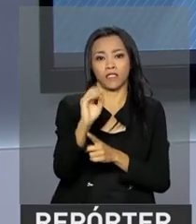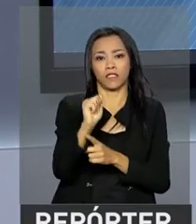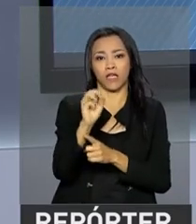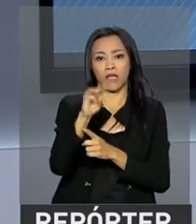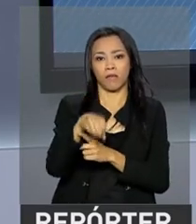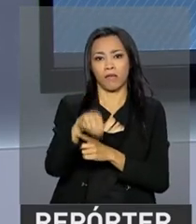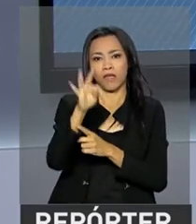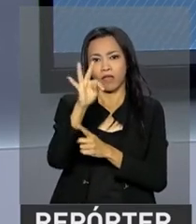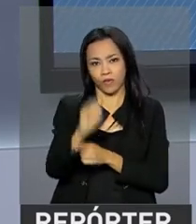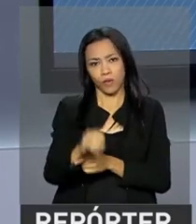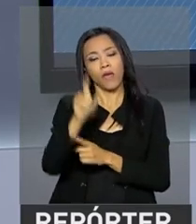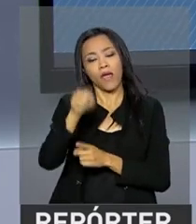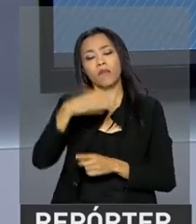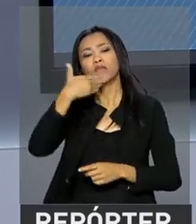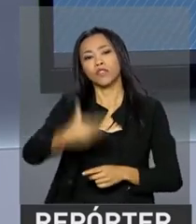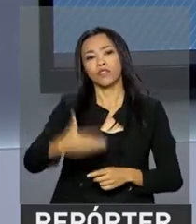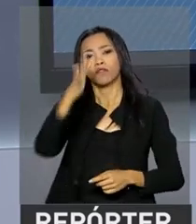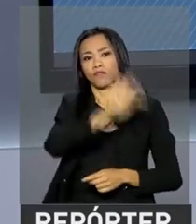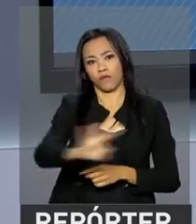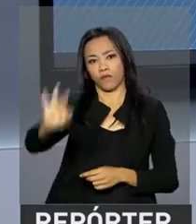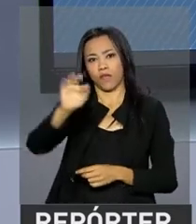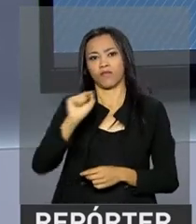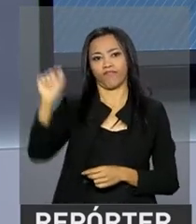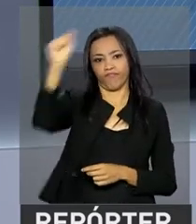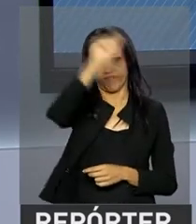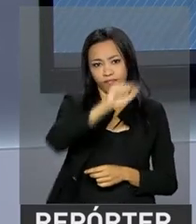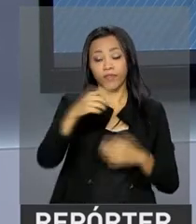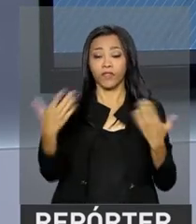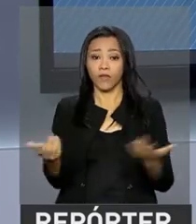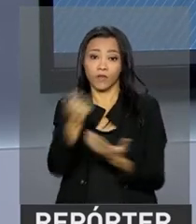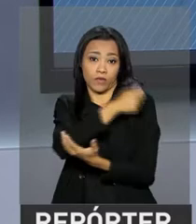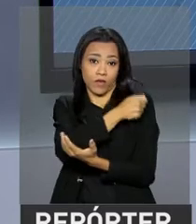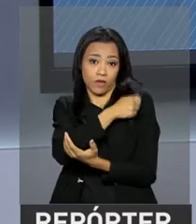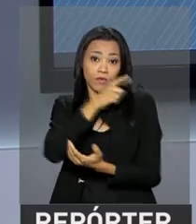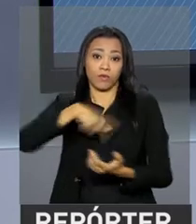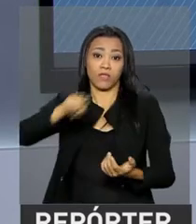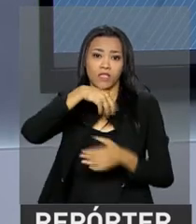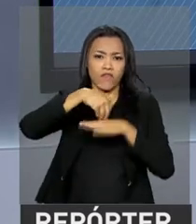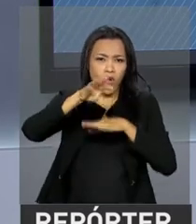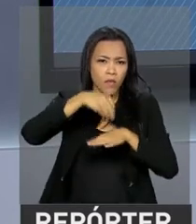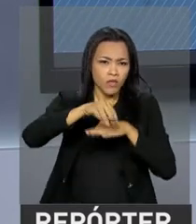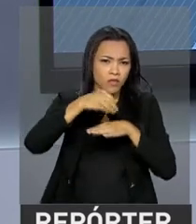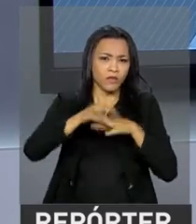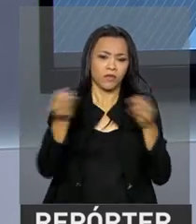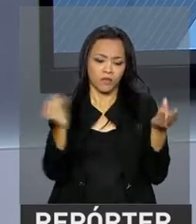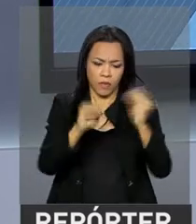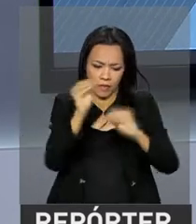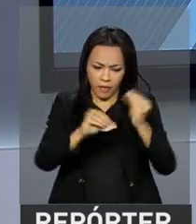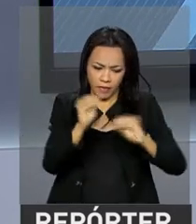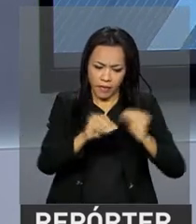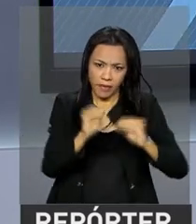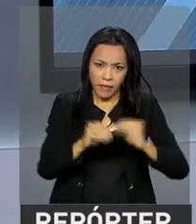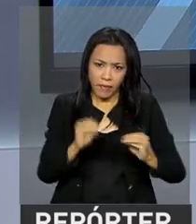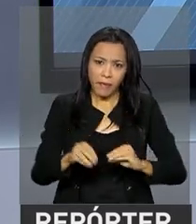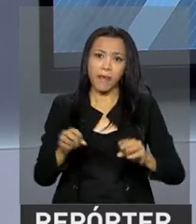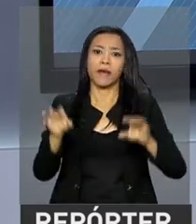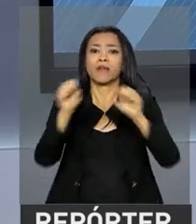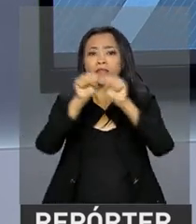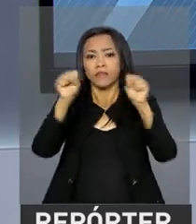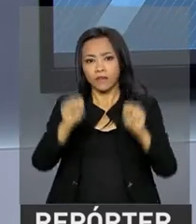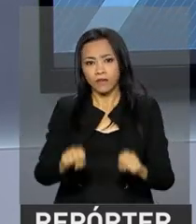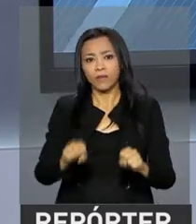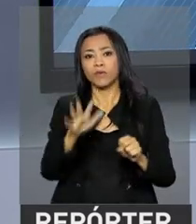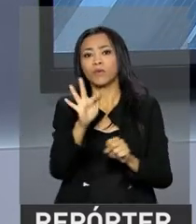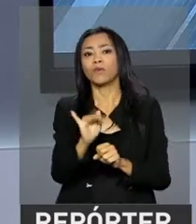faculdades em seguida os estudantes devem validar as informações no sistema informatizado do fies